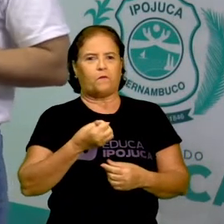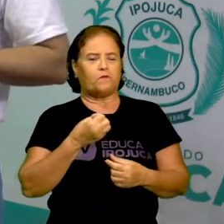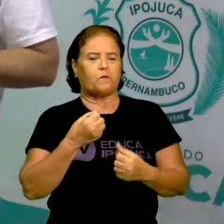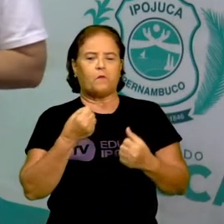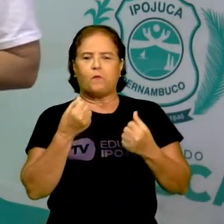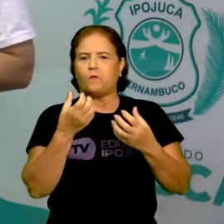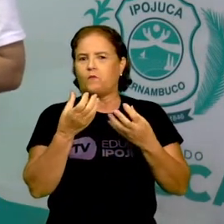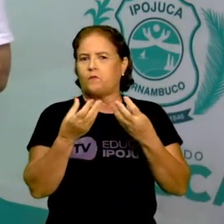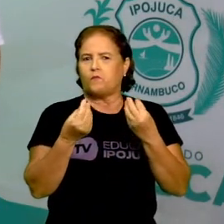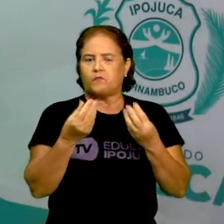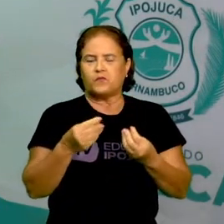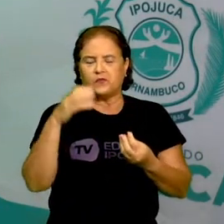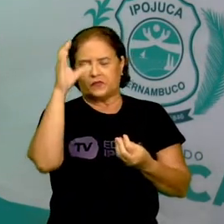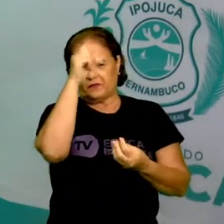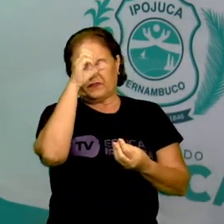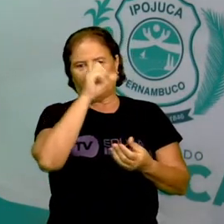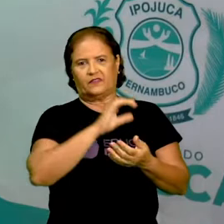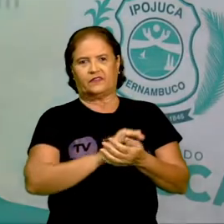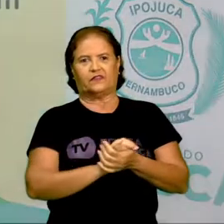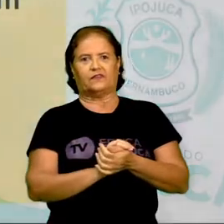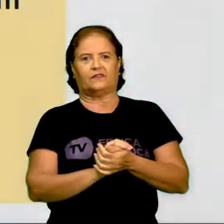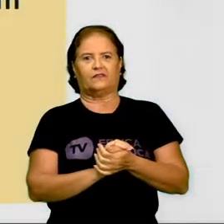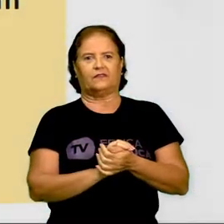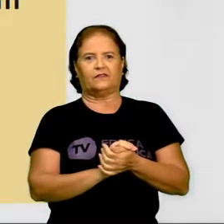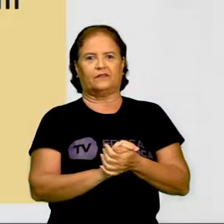de muito aprendizado.